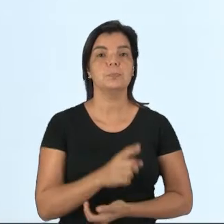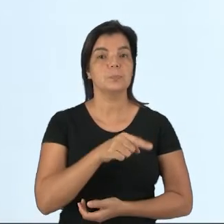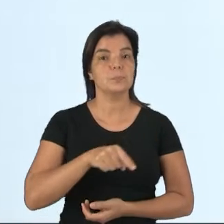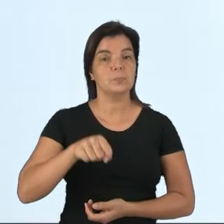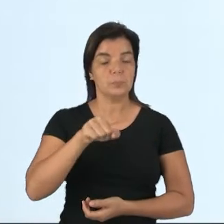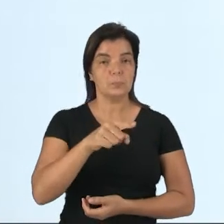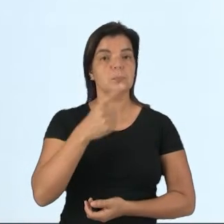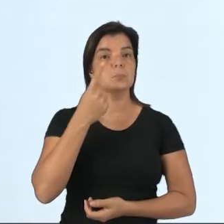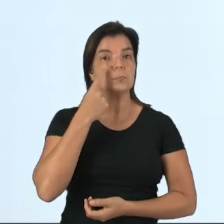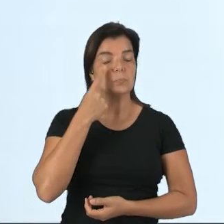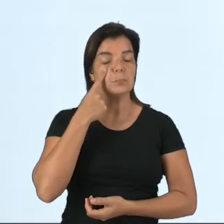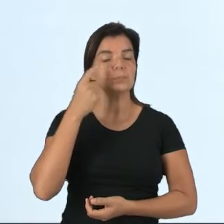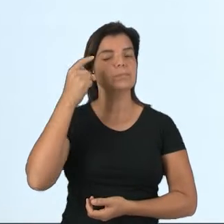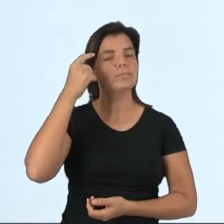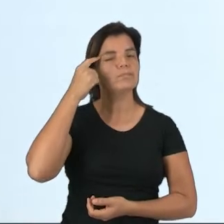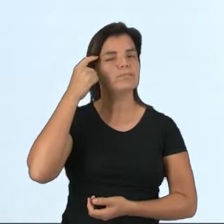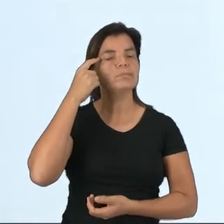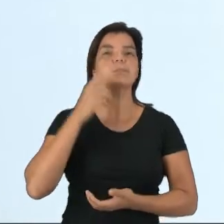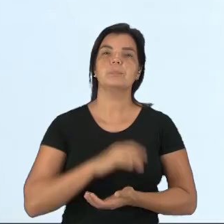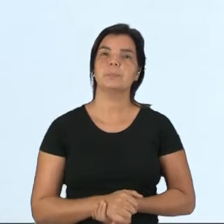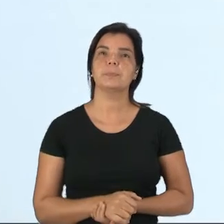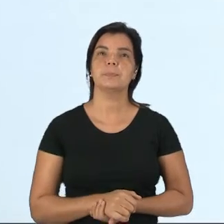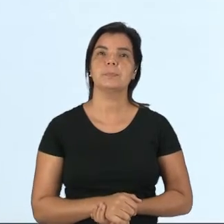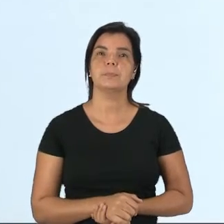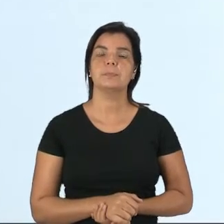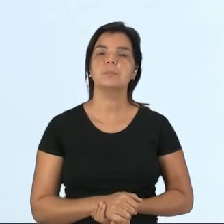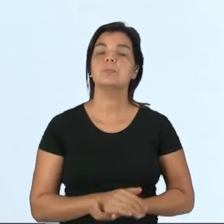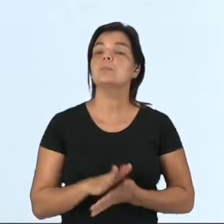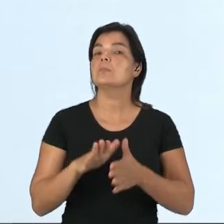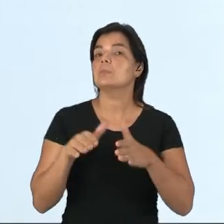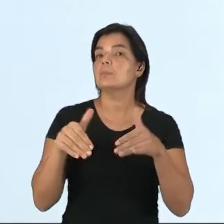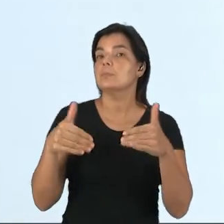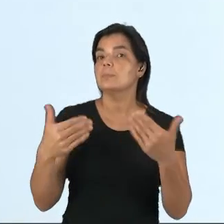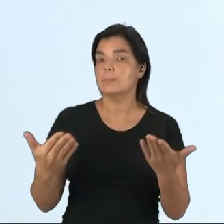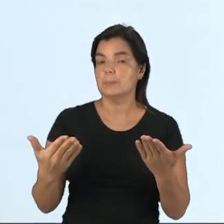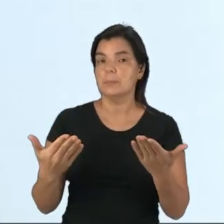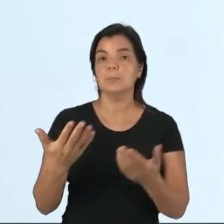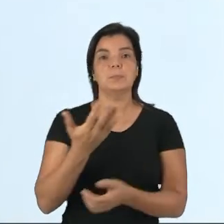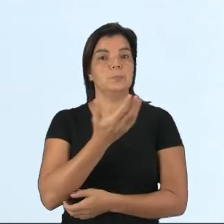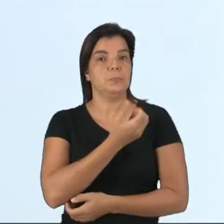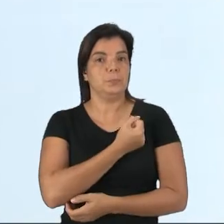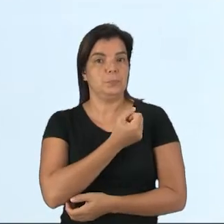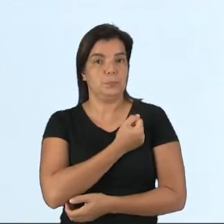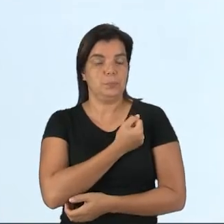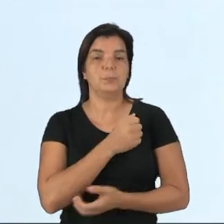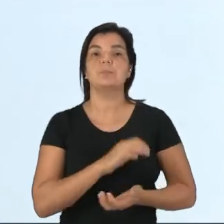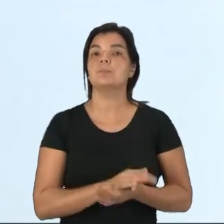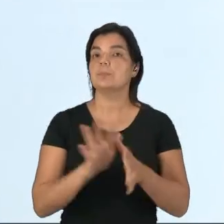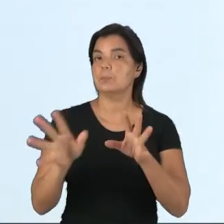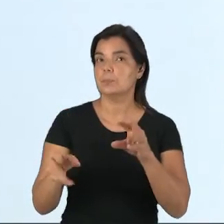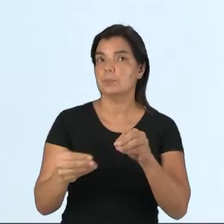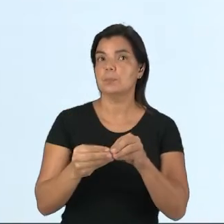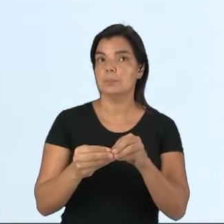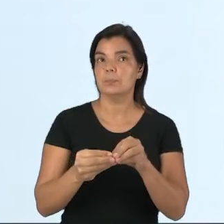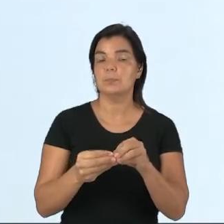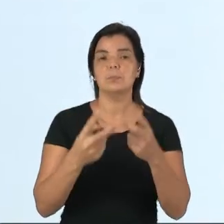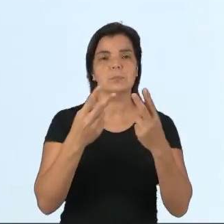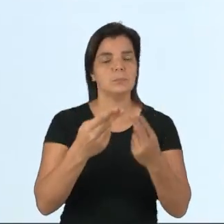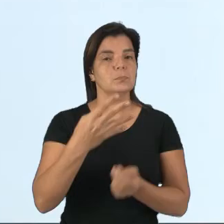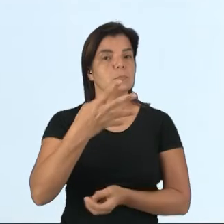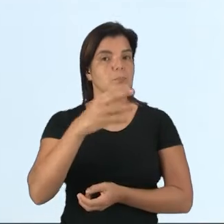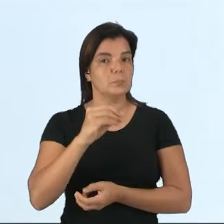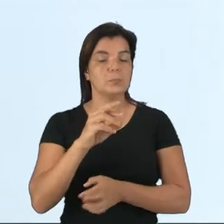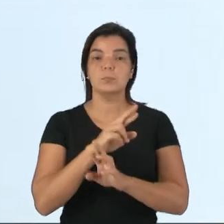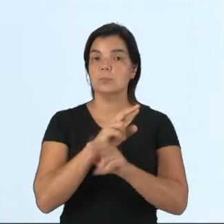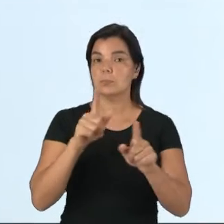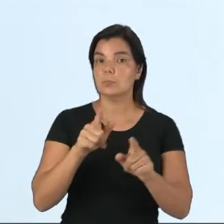você comece a imaginar aí, né? Quais são esses valores que eu vou adicionar, que vai ser igual a 40 e que a